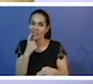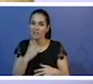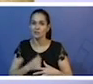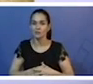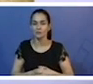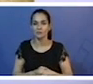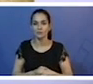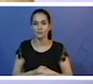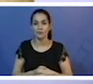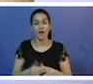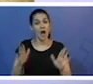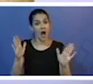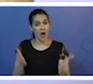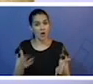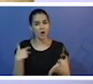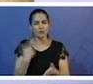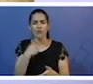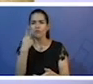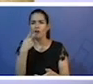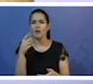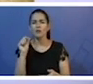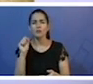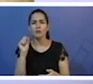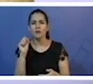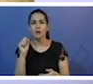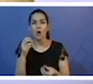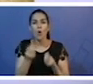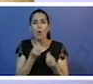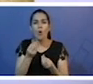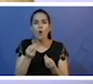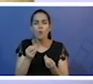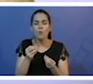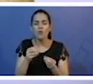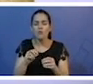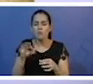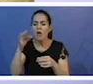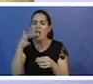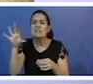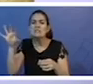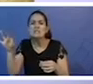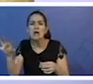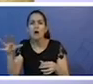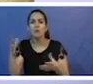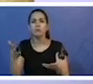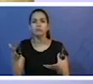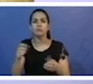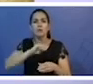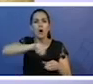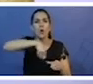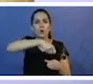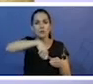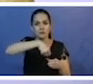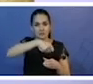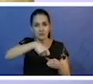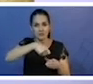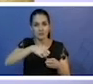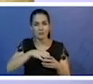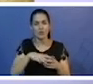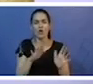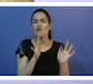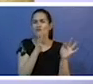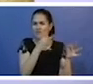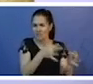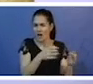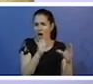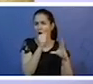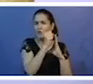Agora a gente vai falar sobre as aplicações do sal de cozinha, que é o cloreto de sódio. Então, no final do século XIX